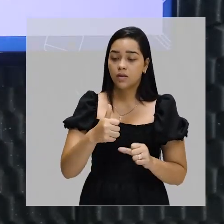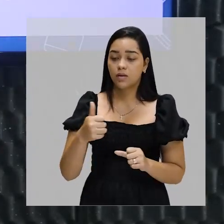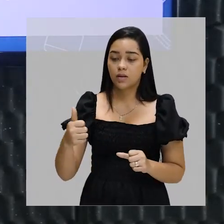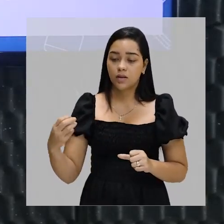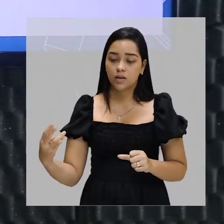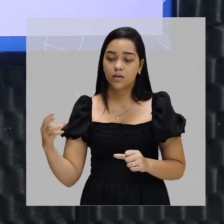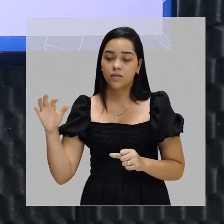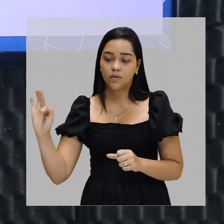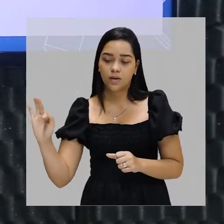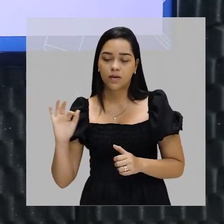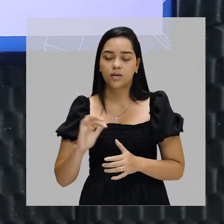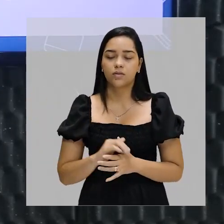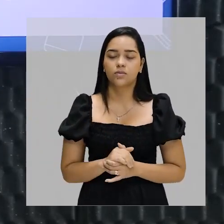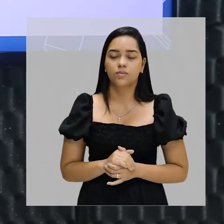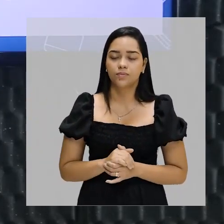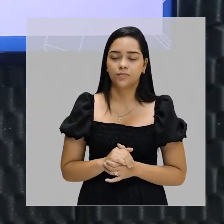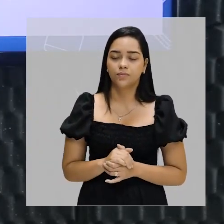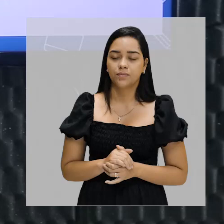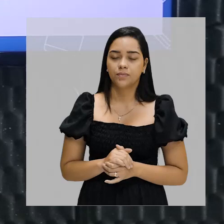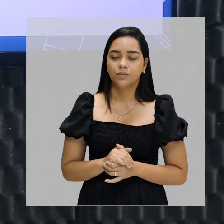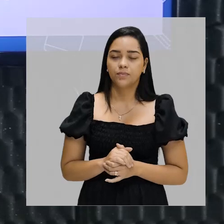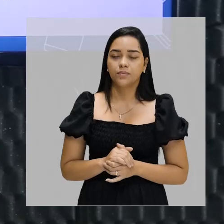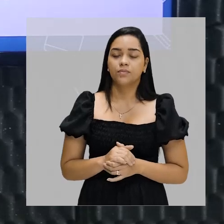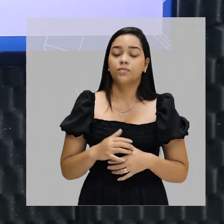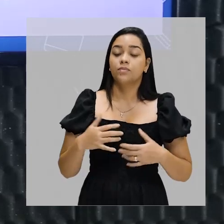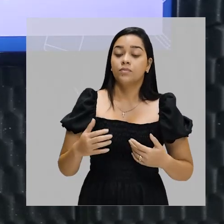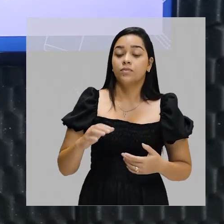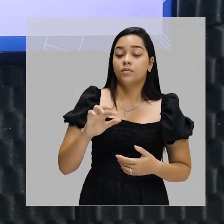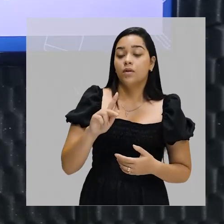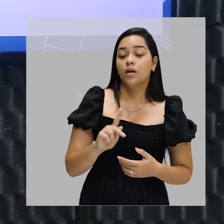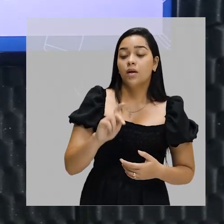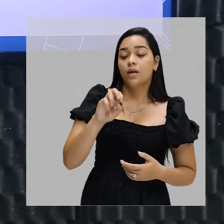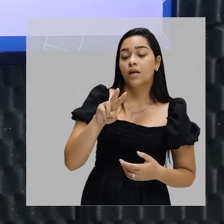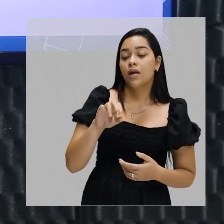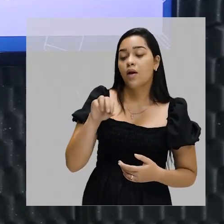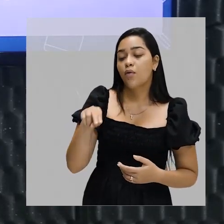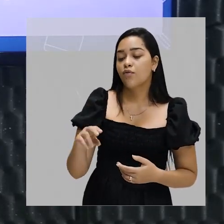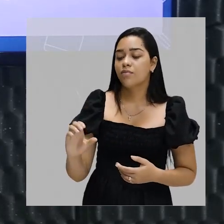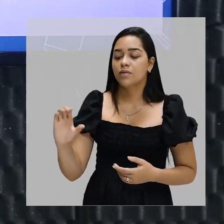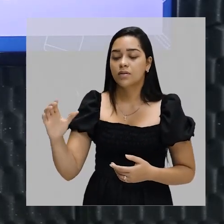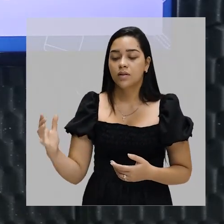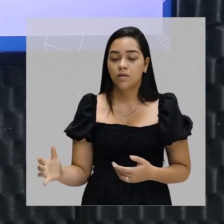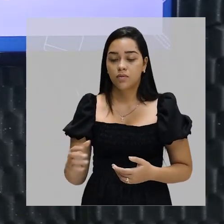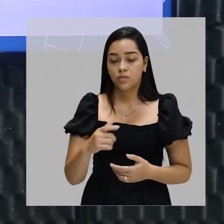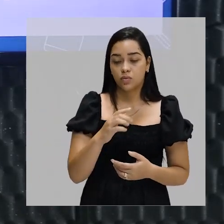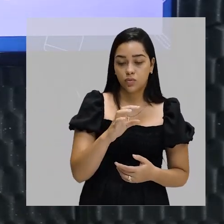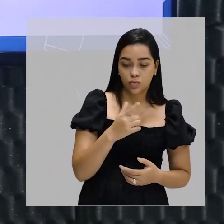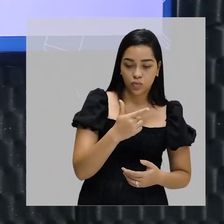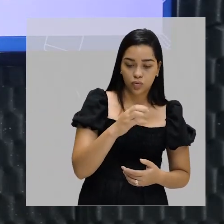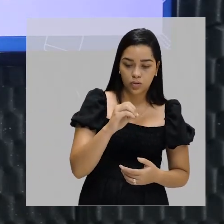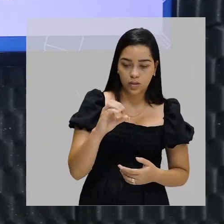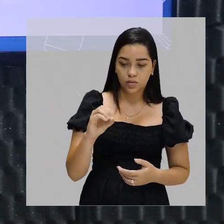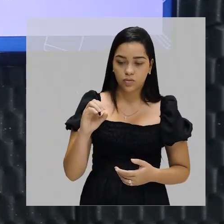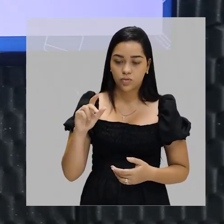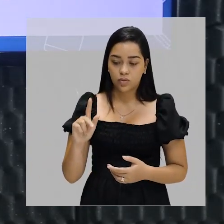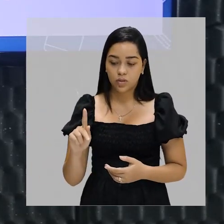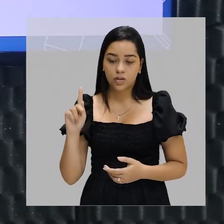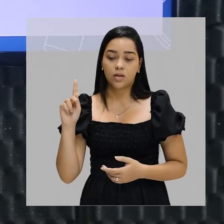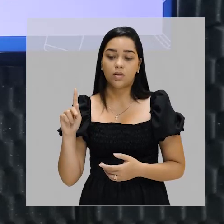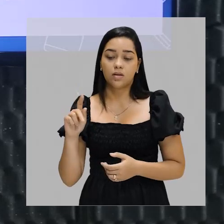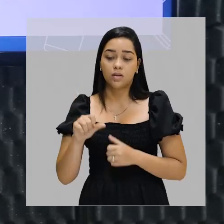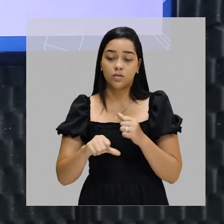a 113 Fahrenheit. E Kelvin para Celsius, 200 Kelvin transformando